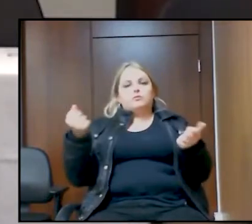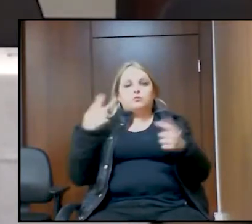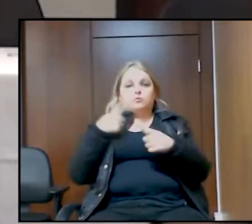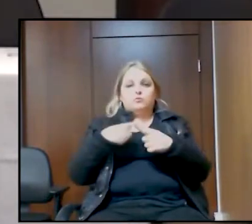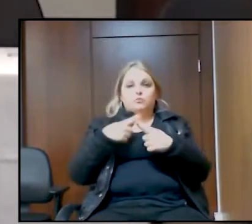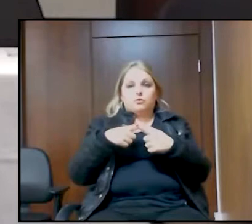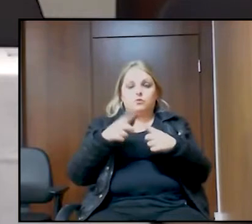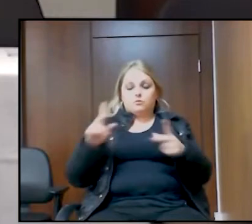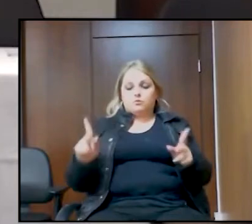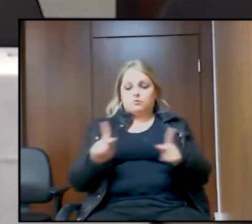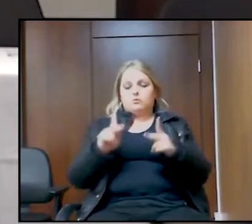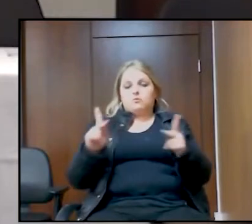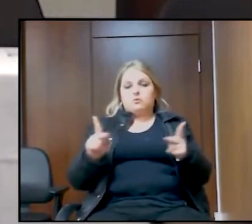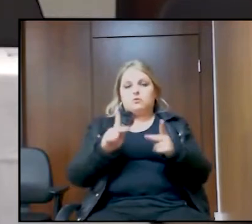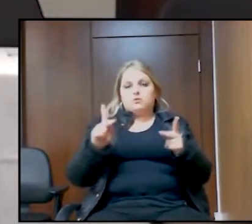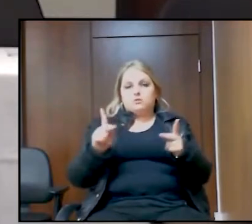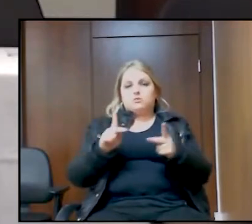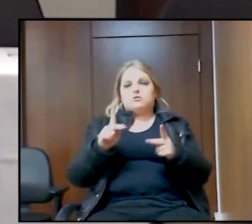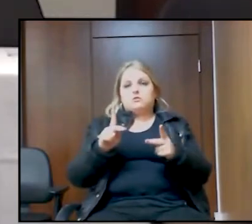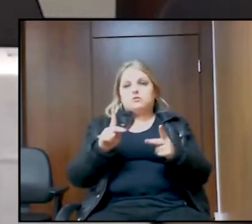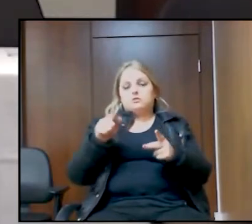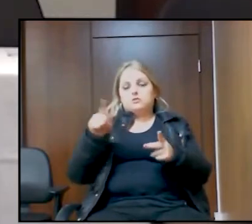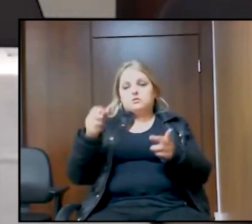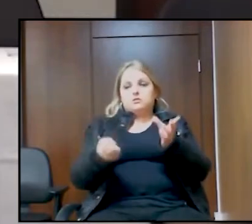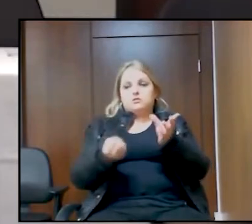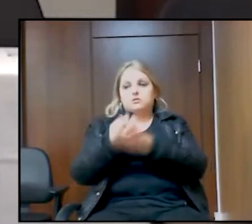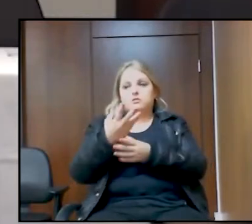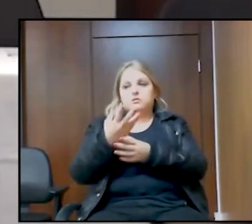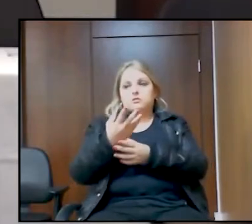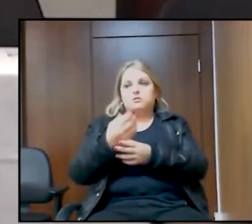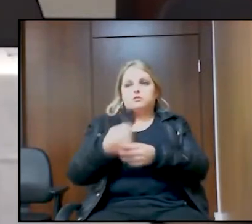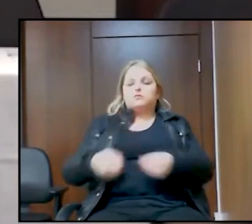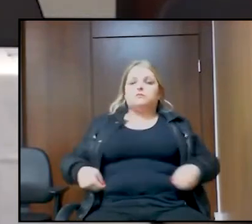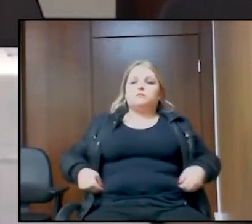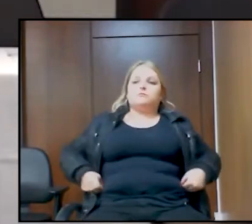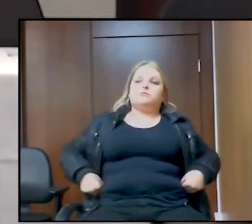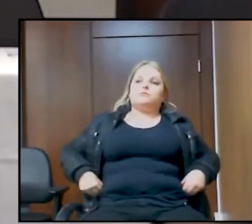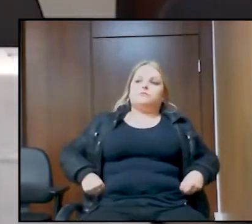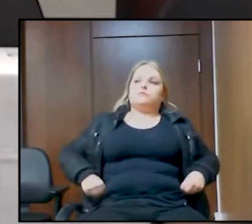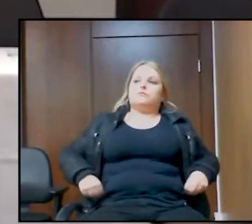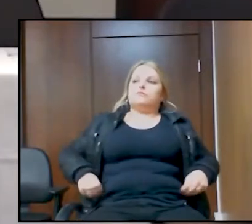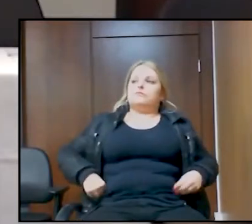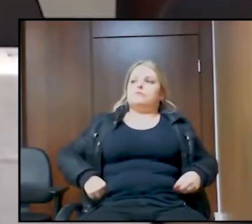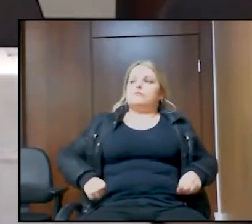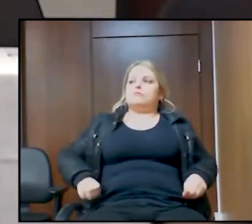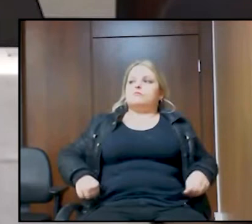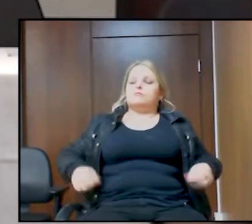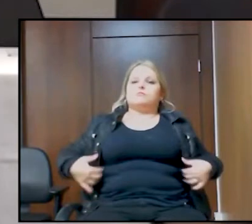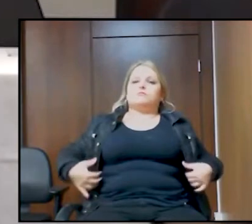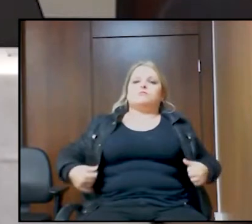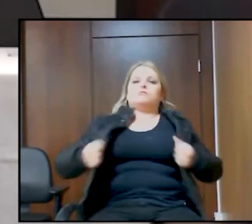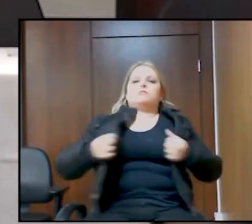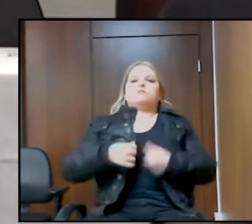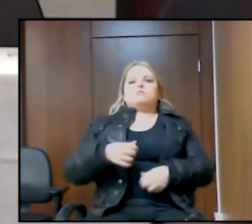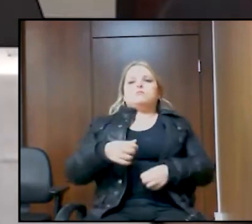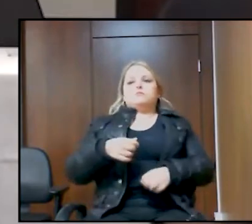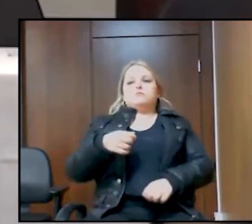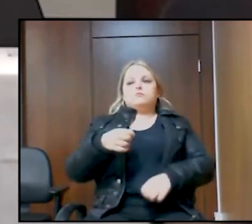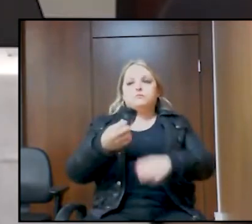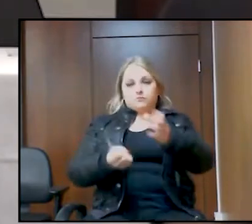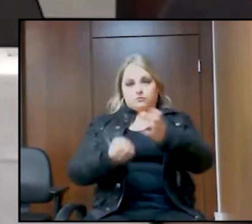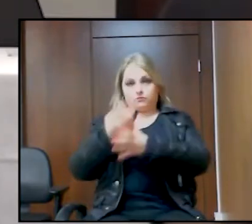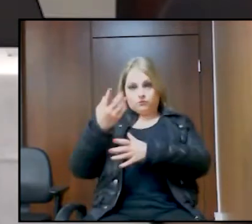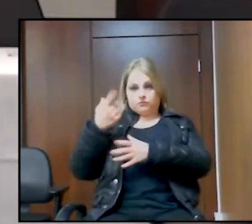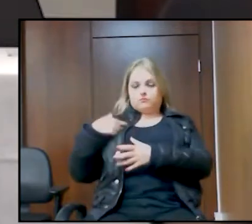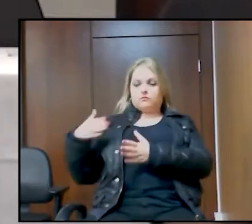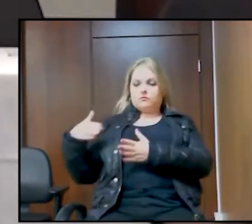população criou, e não estou me referindo apenas às pessoas com deficiência, criou uma trilha alternativa. Já viram Brasília